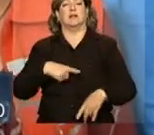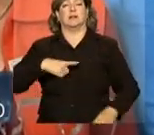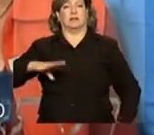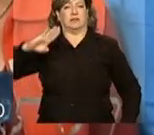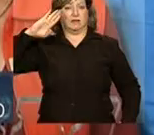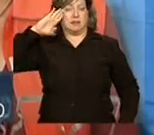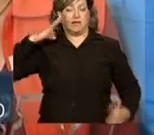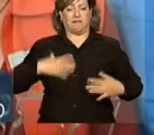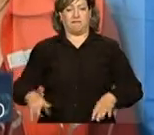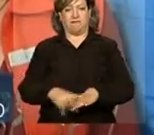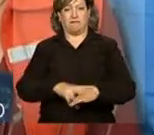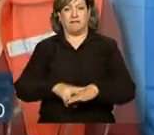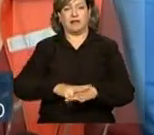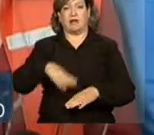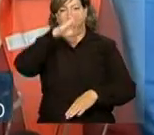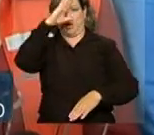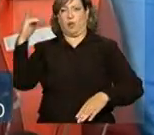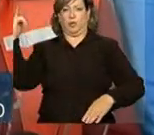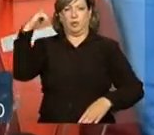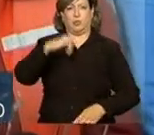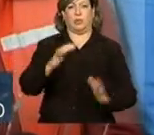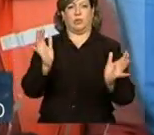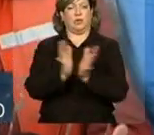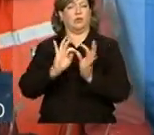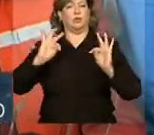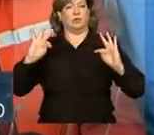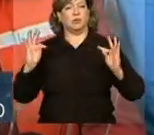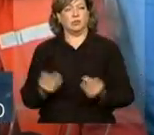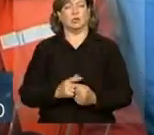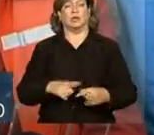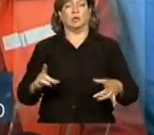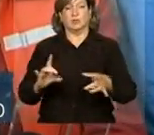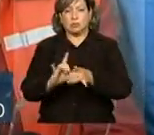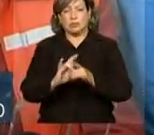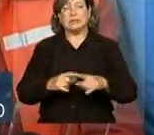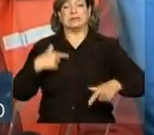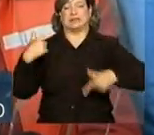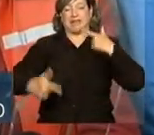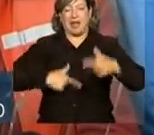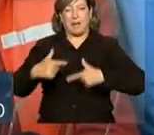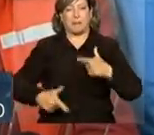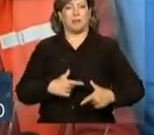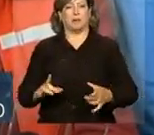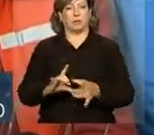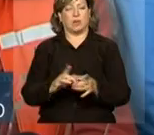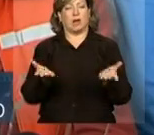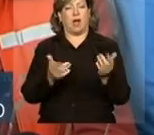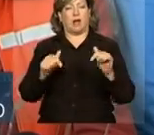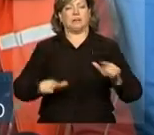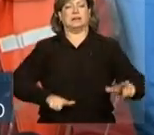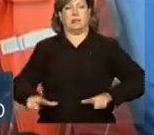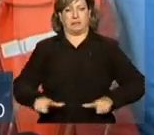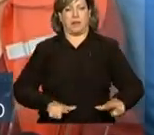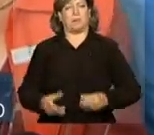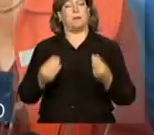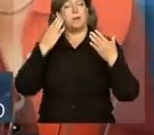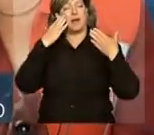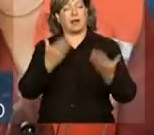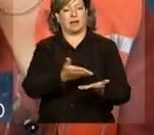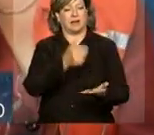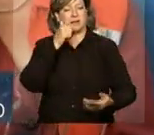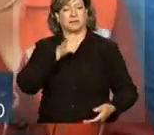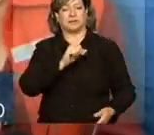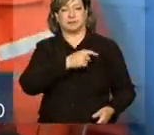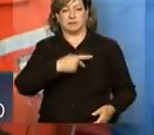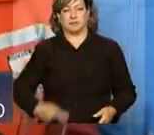dos voluntários. É essa a nossa ação montada e coordenada neste centro operacional. Então, obrigado ao